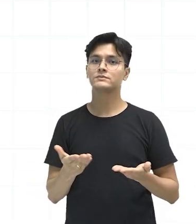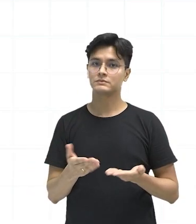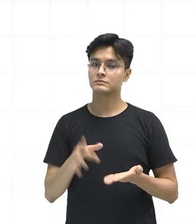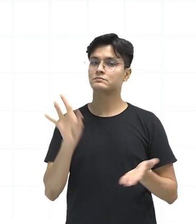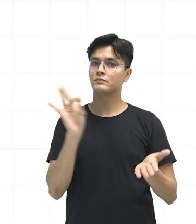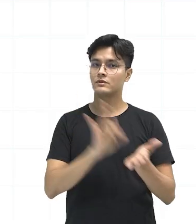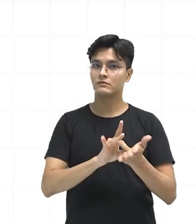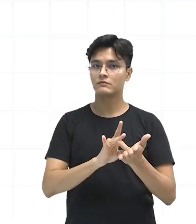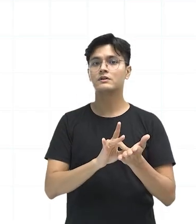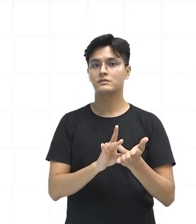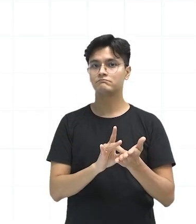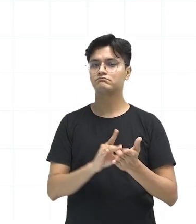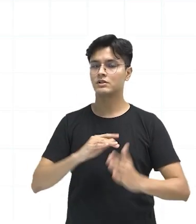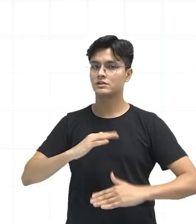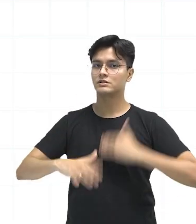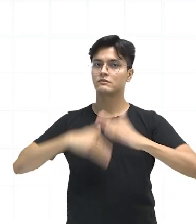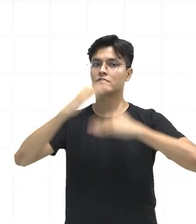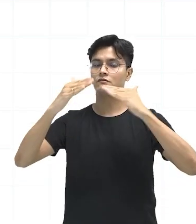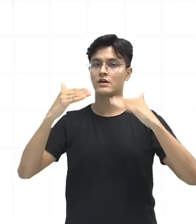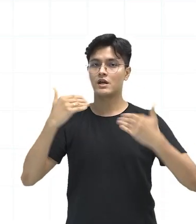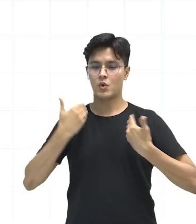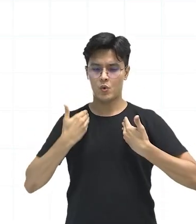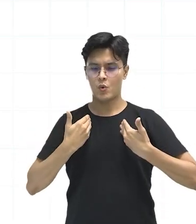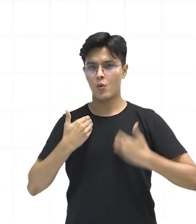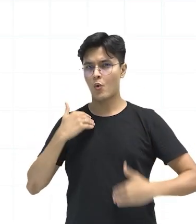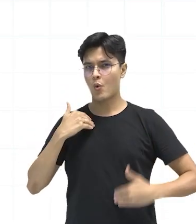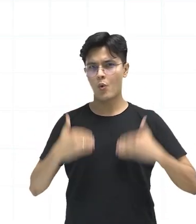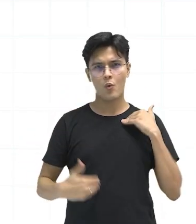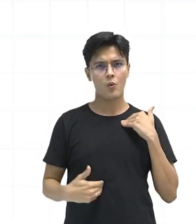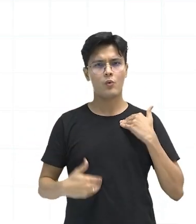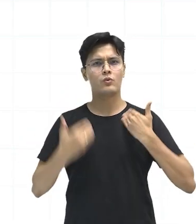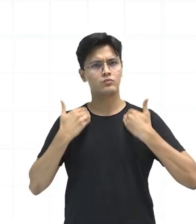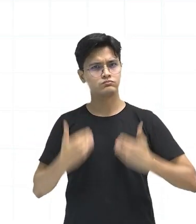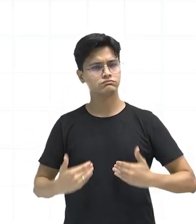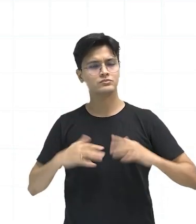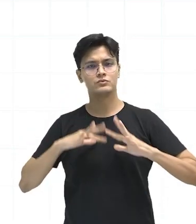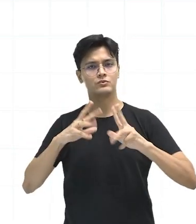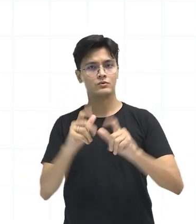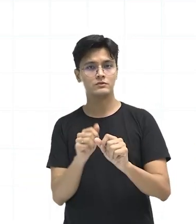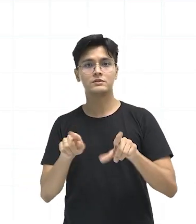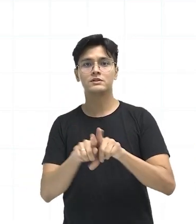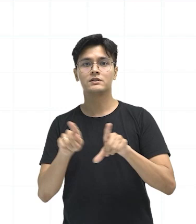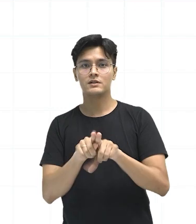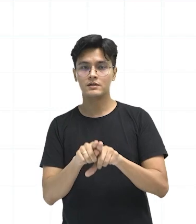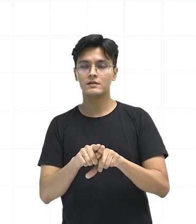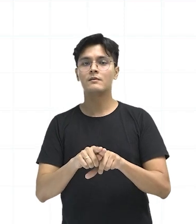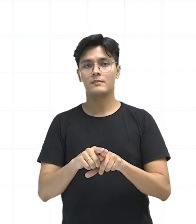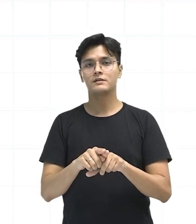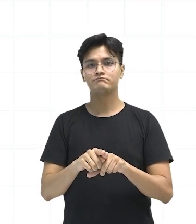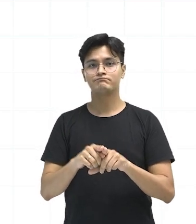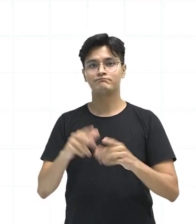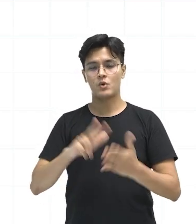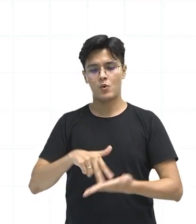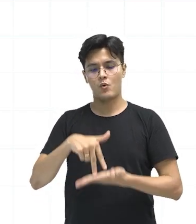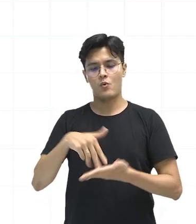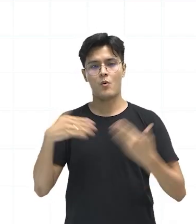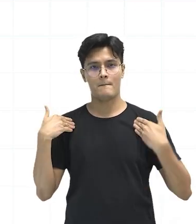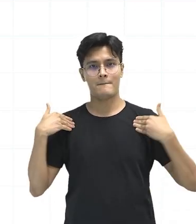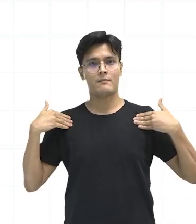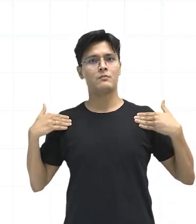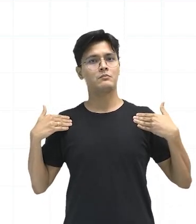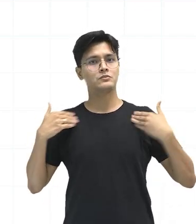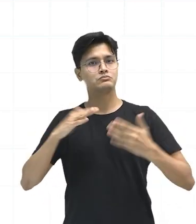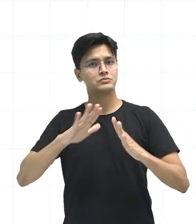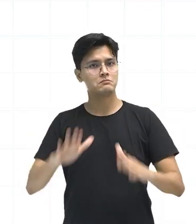vai trabalhar o corpo como um todo. Além disso, vai melhorar a postura do seu